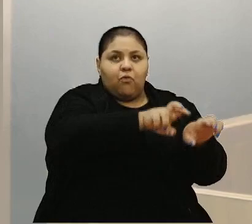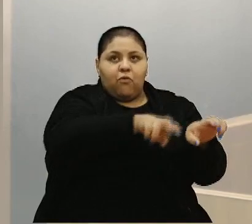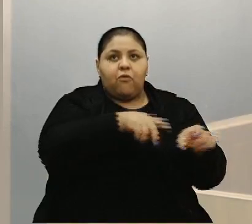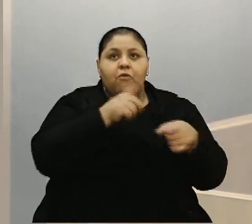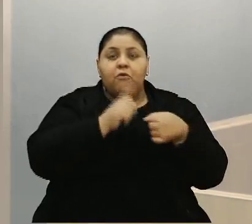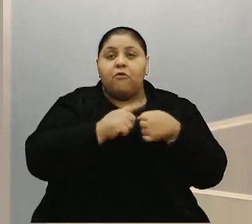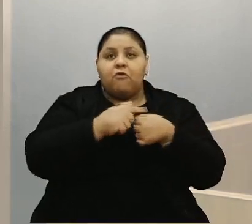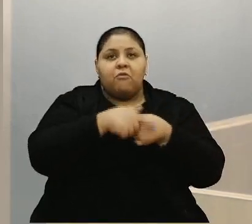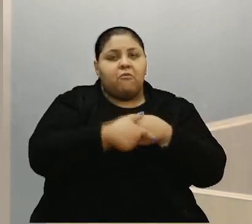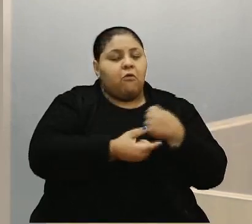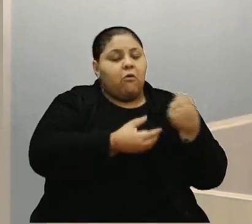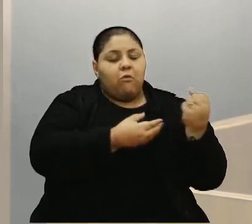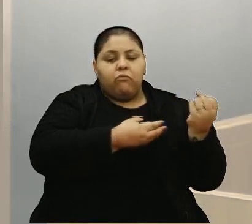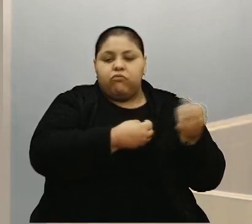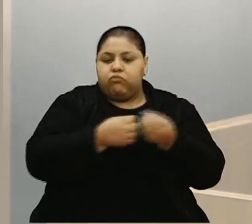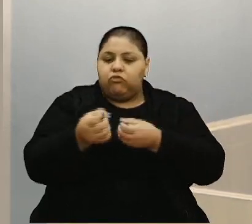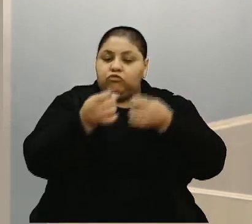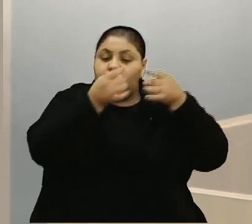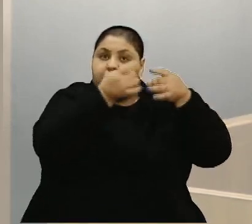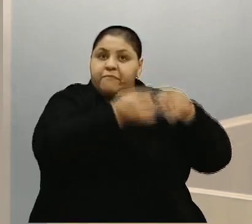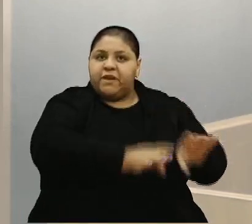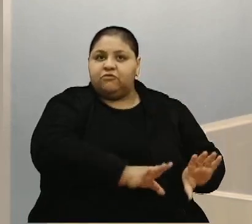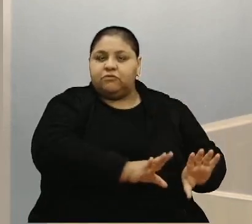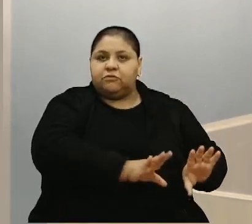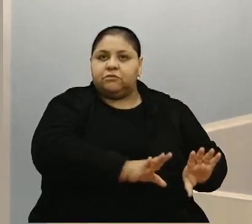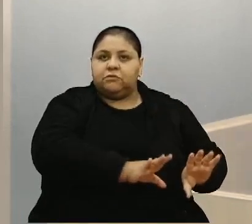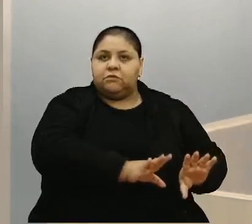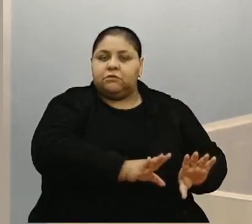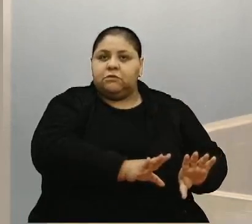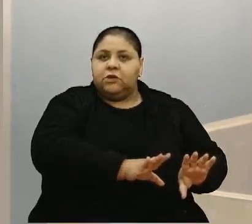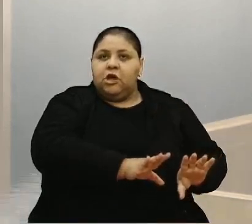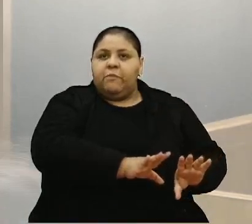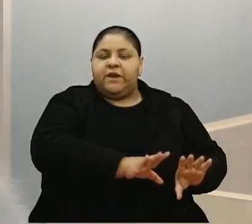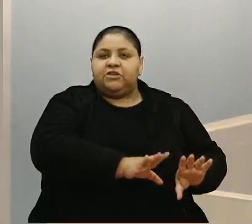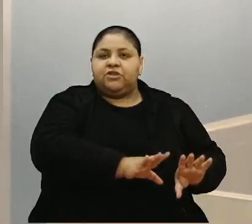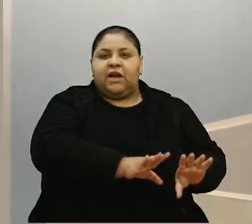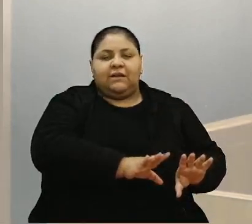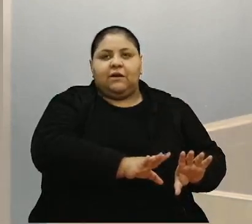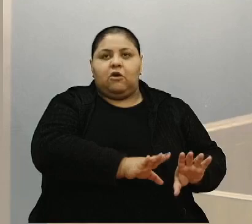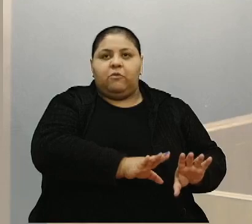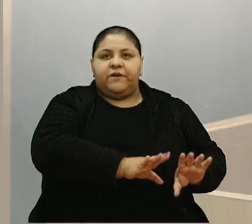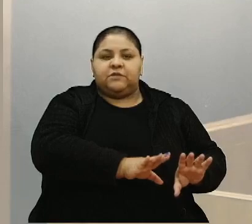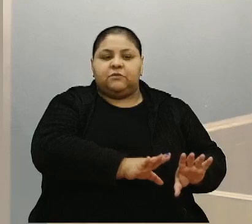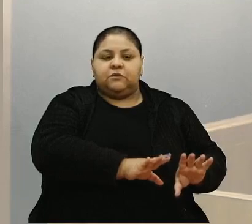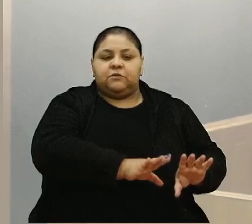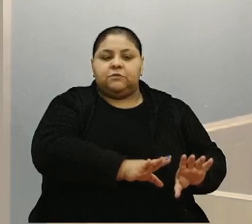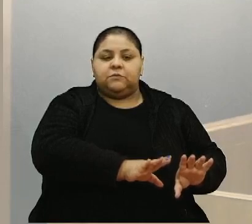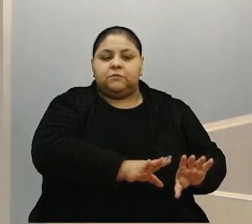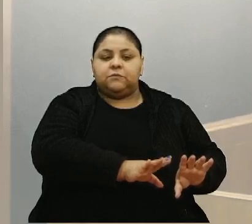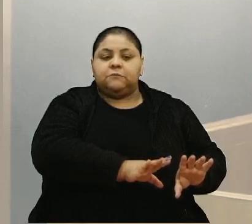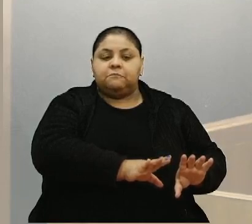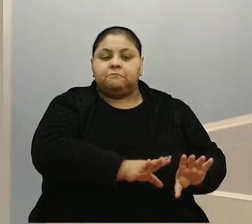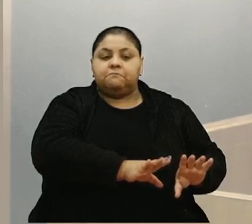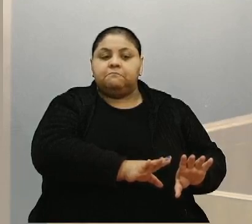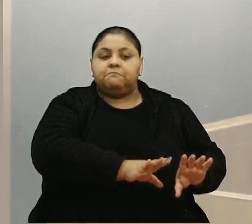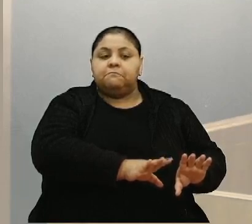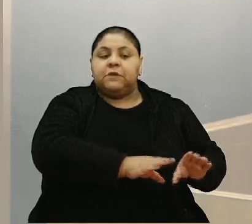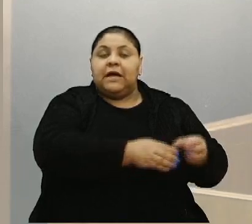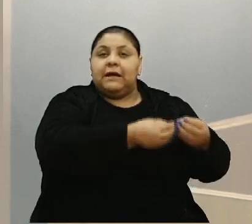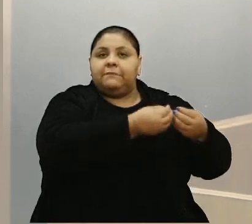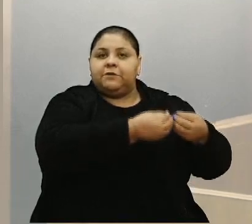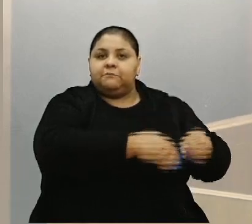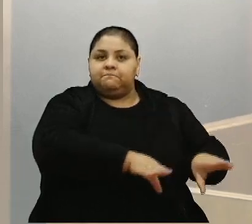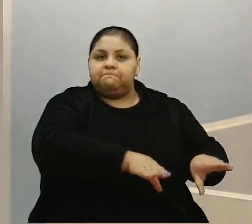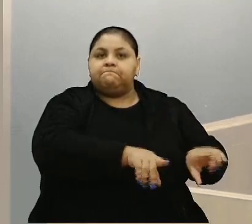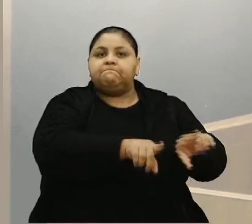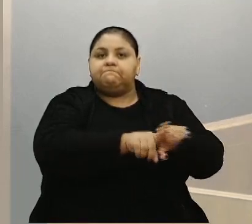ela foi muito atingida, mas a área urbana de Caxias do Sul, ela também